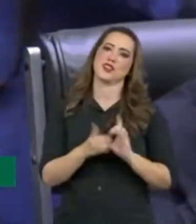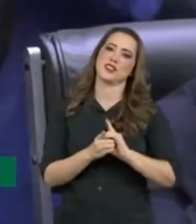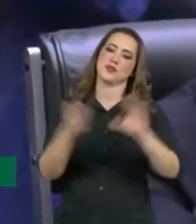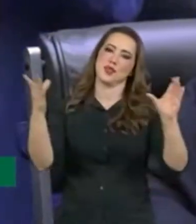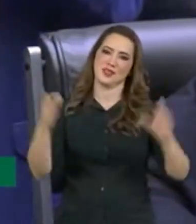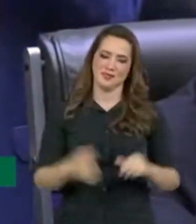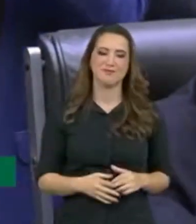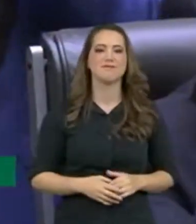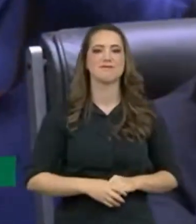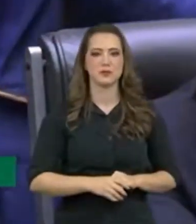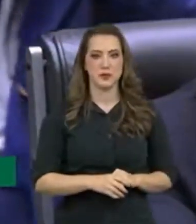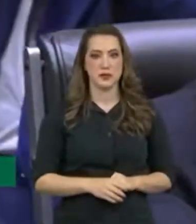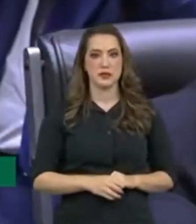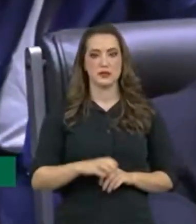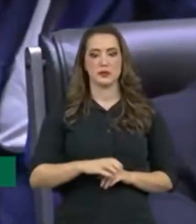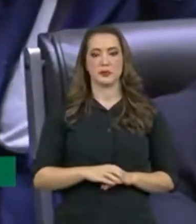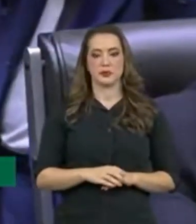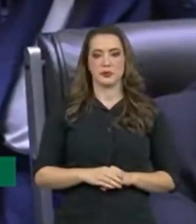democracia.